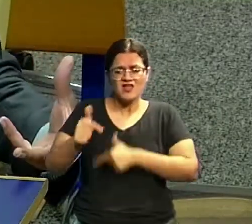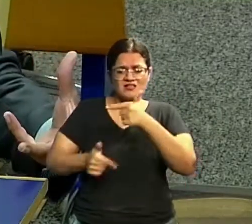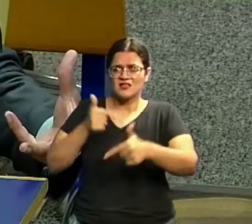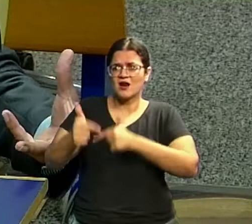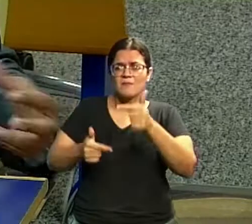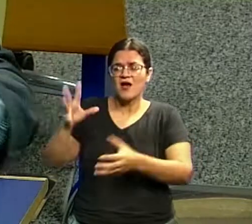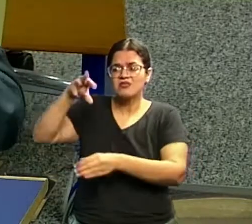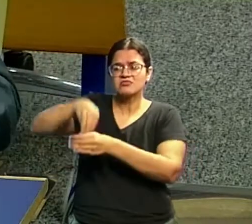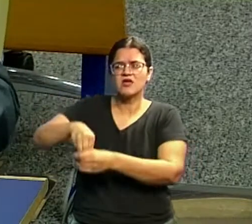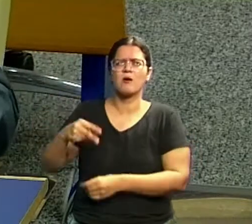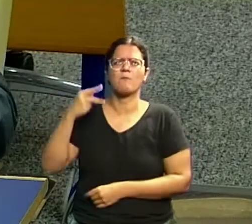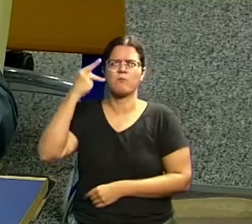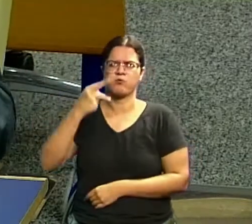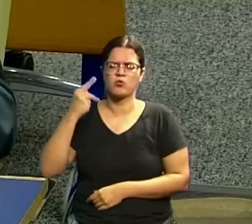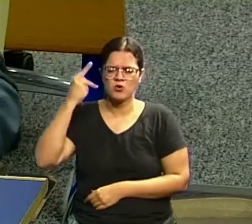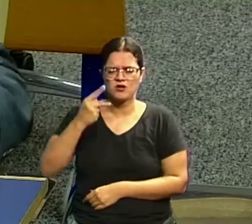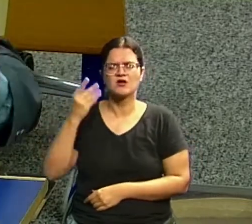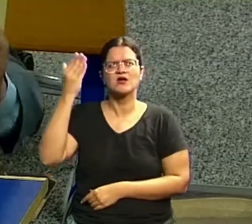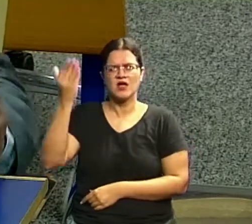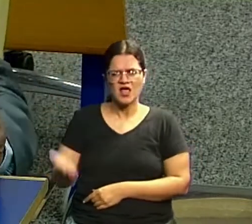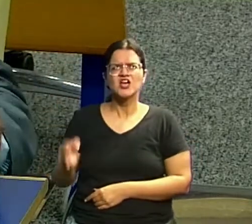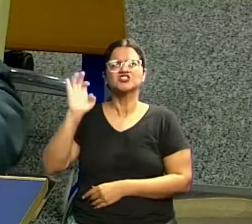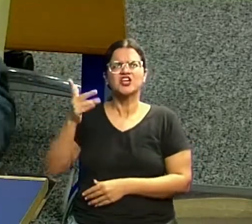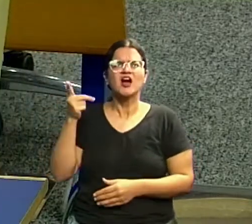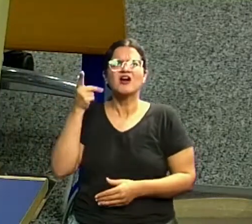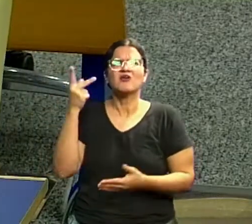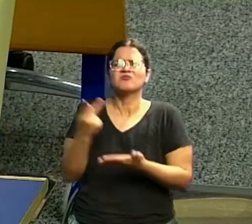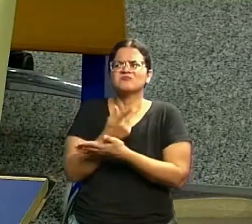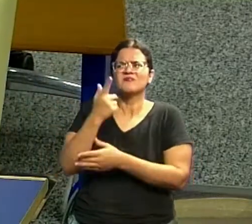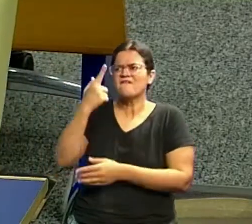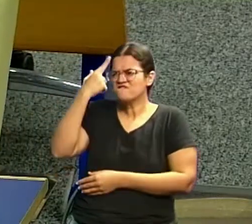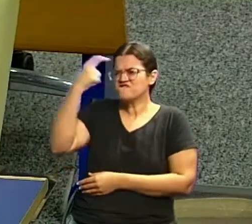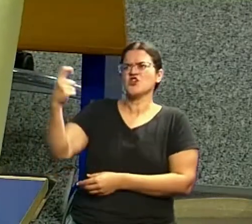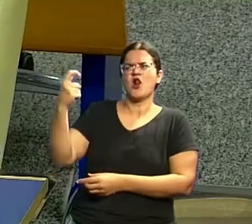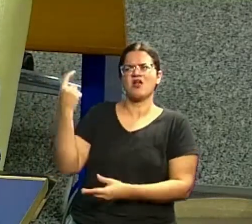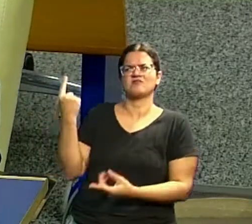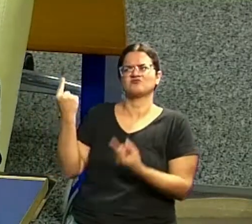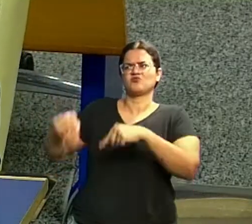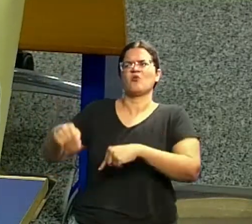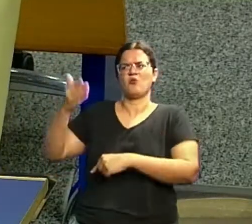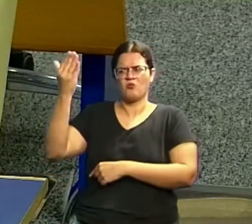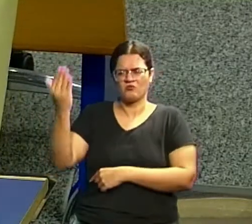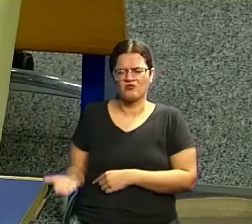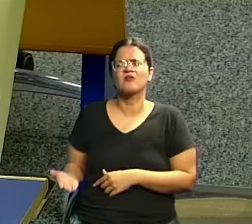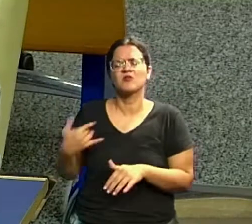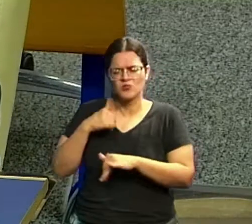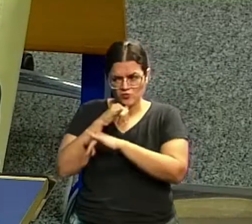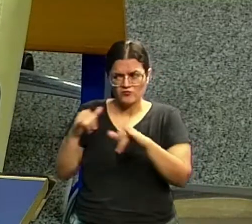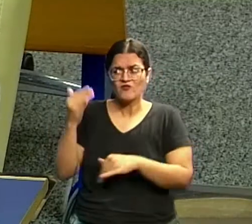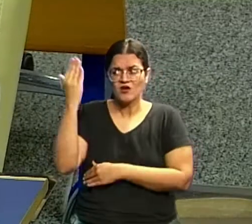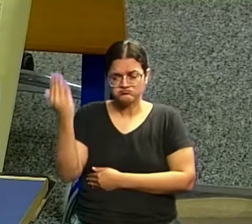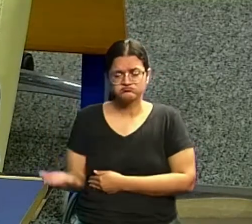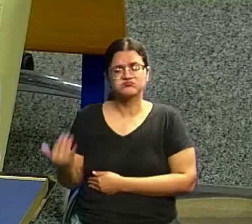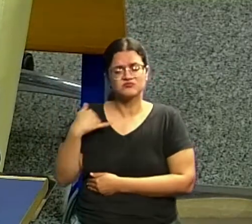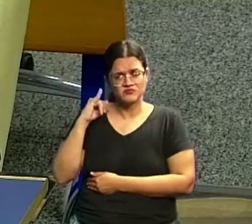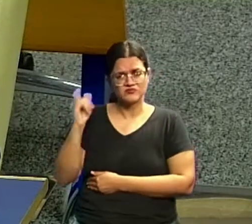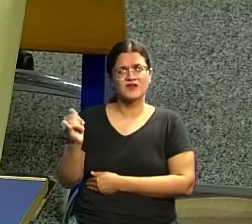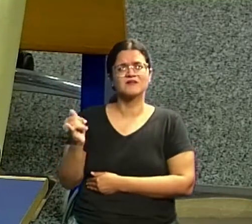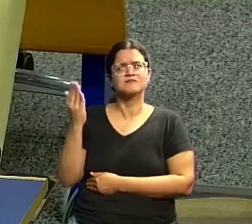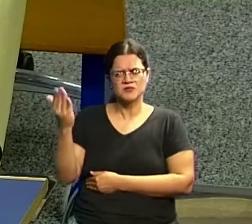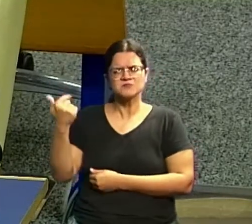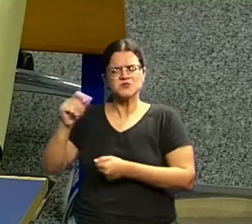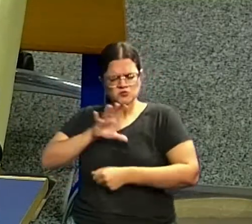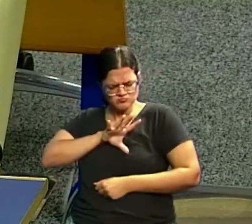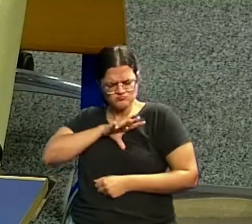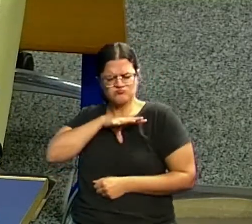do mundo da política. Você, de uma certa forma, foi violentada e desrespeitada. Mas eu quero dizer para você, é para dar um